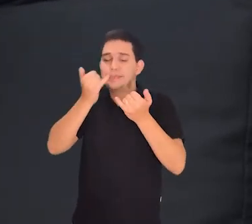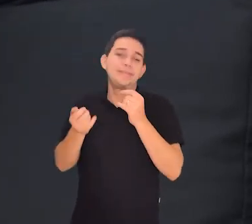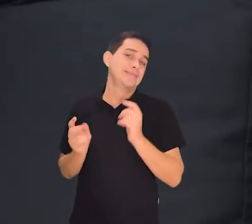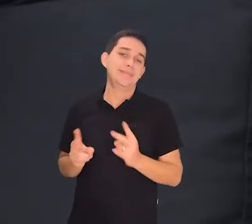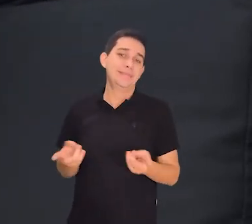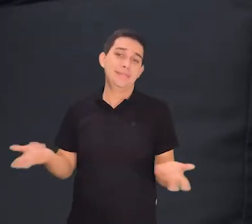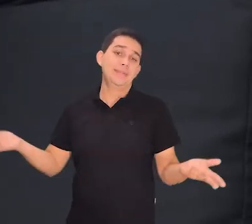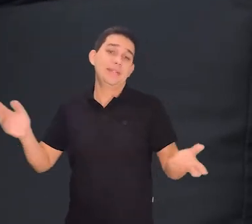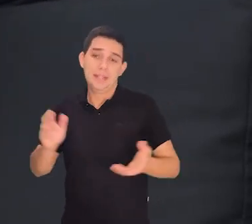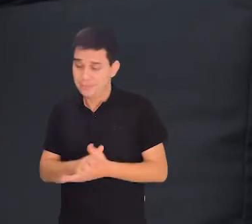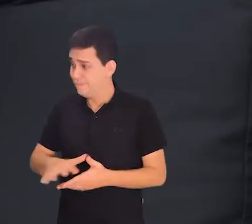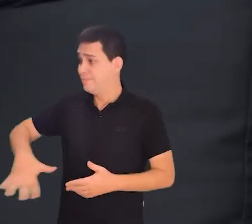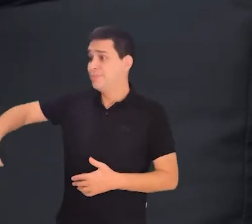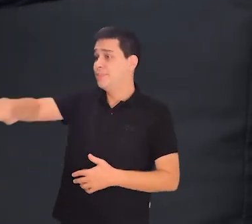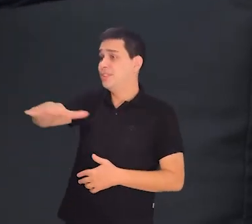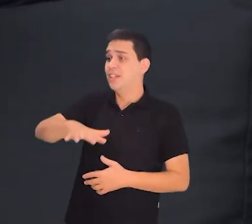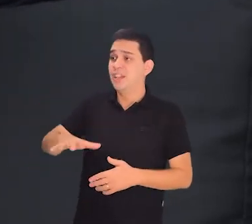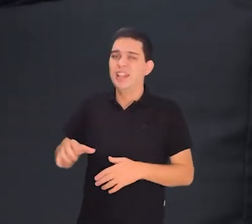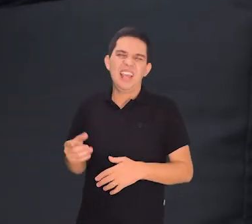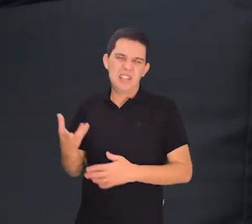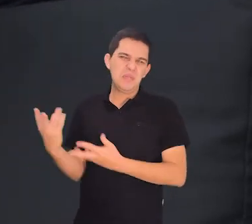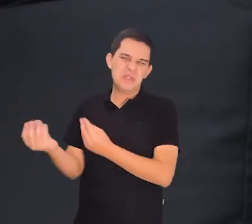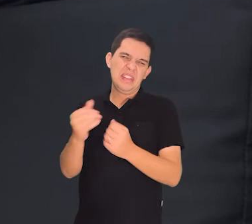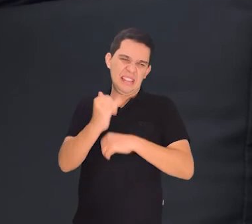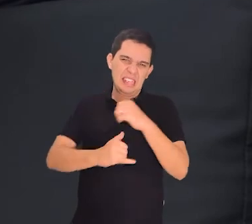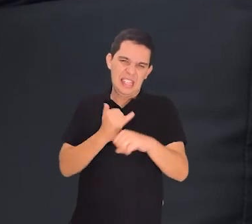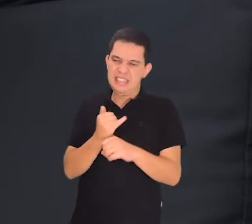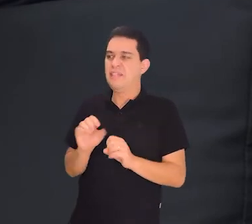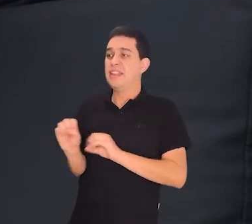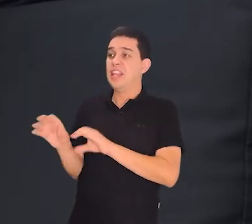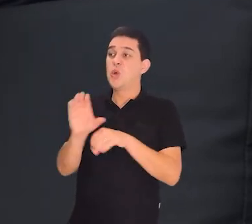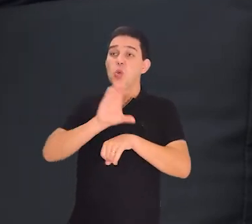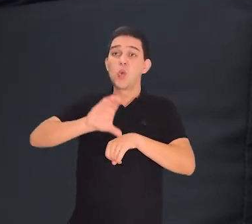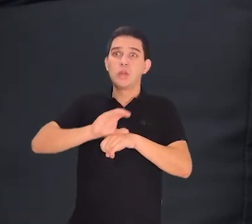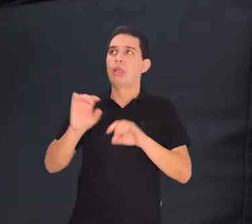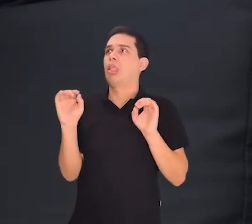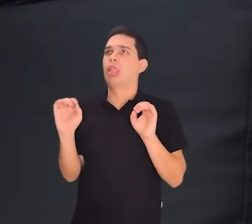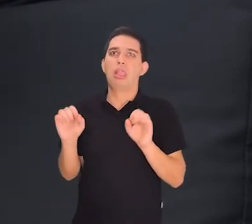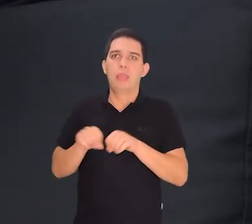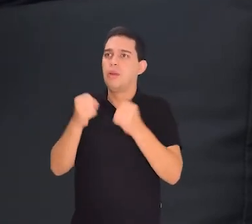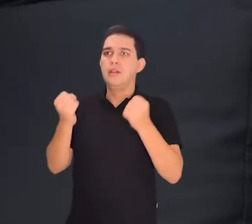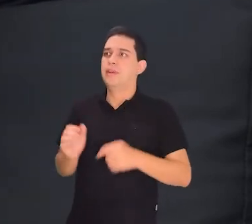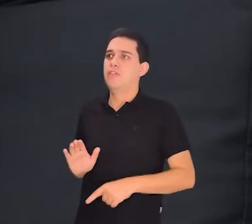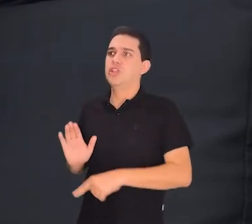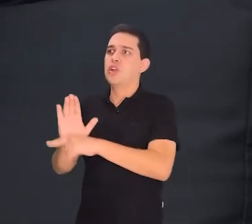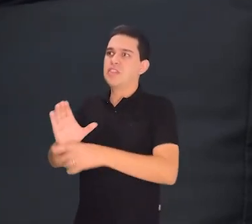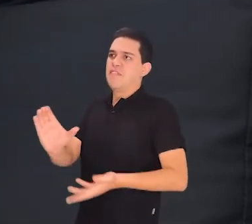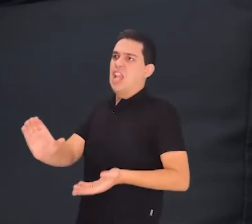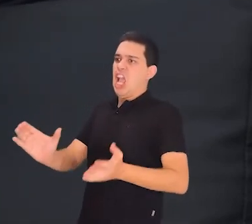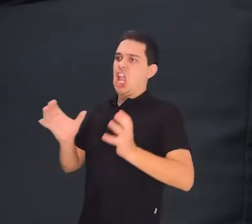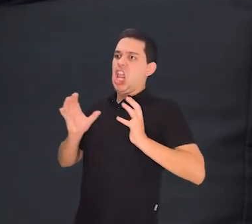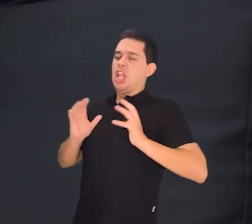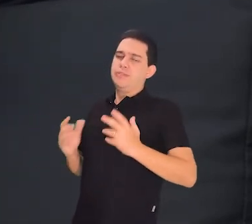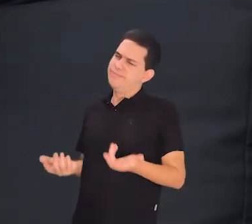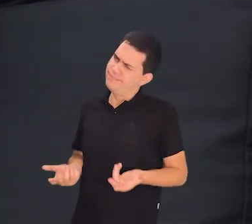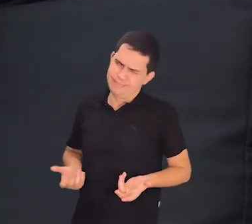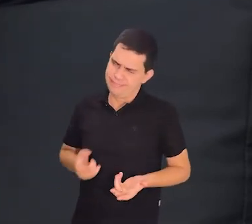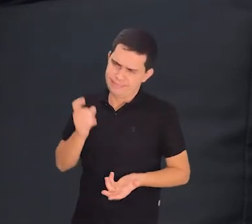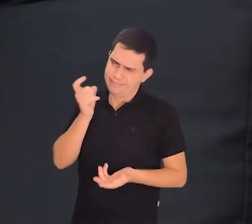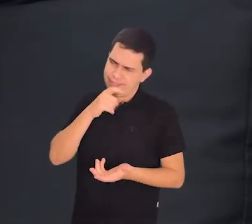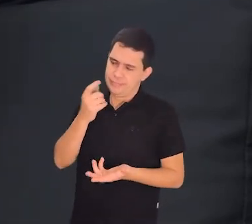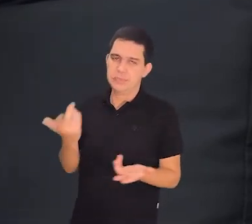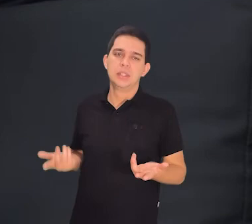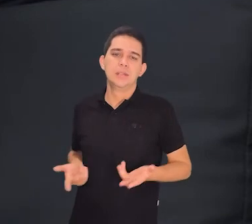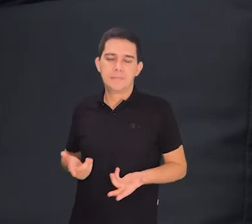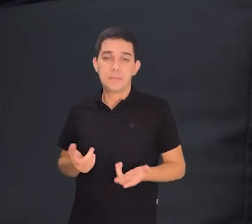pessoas aí vendendo os cursos milagrosos. Então, eu acho que quando a pessoa quer, de fato,